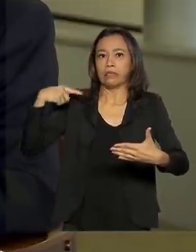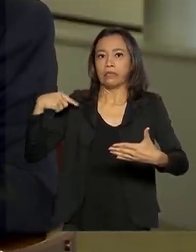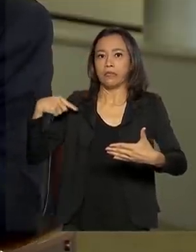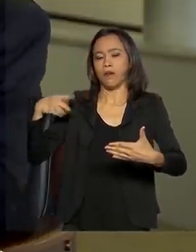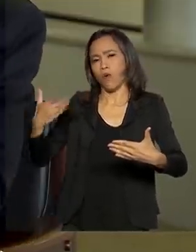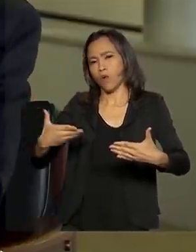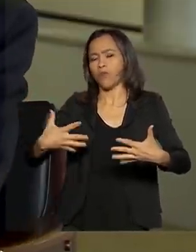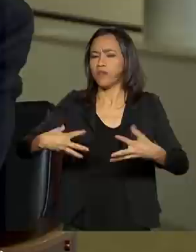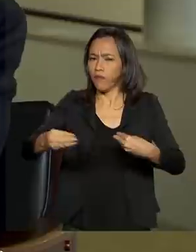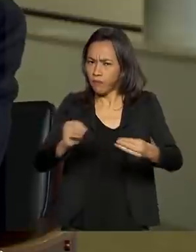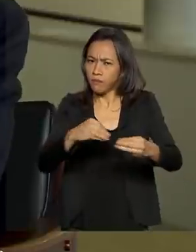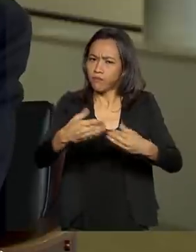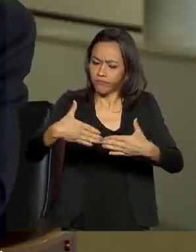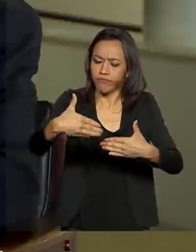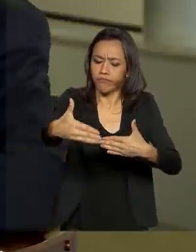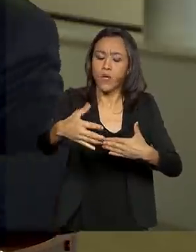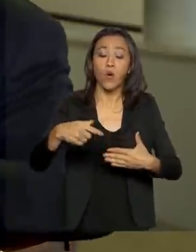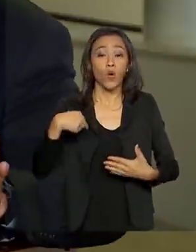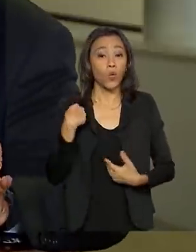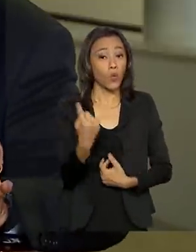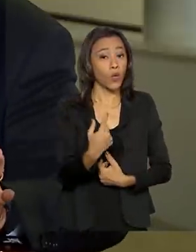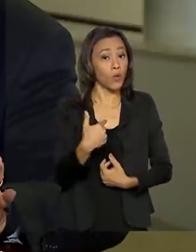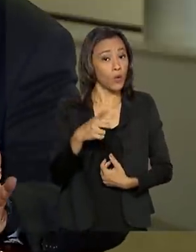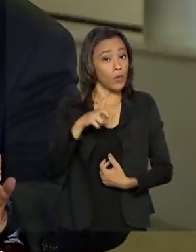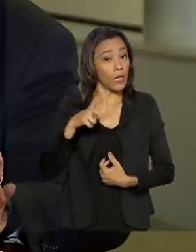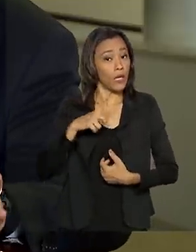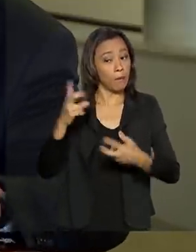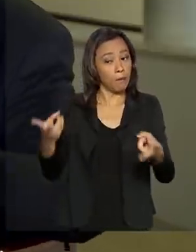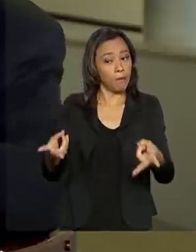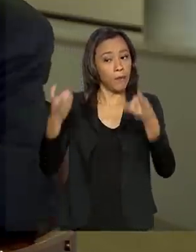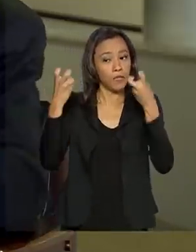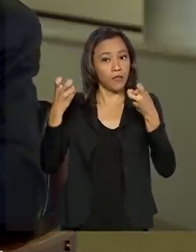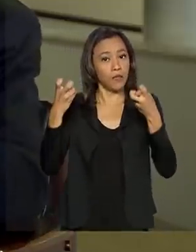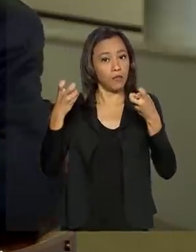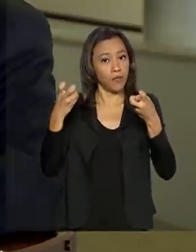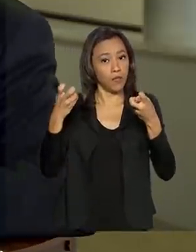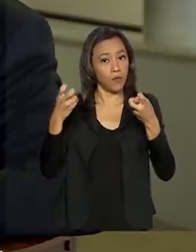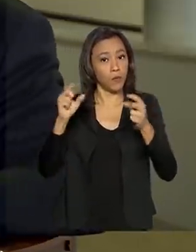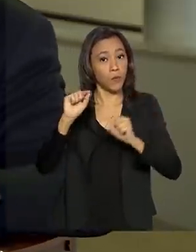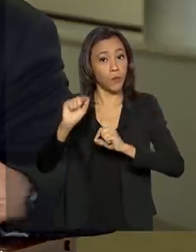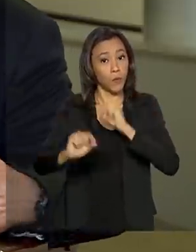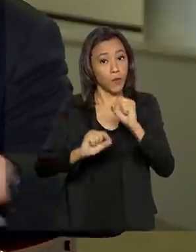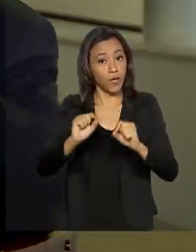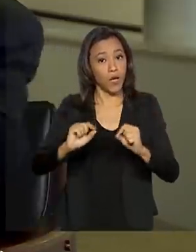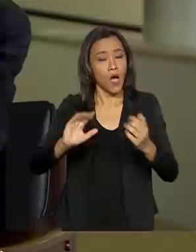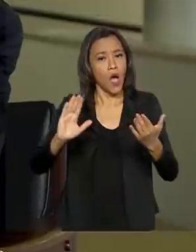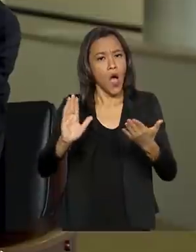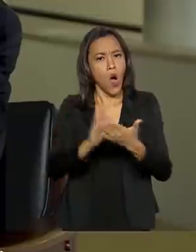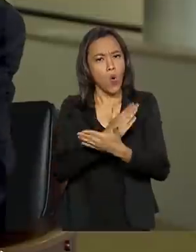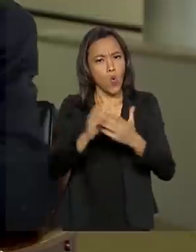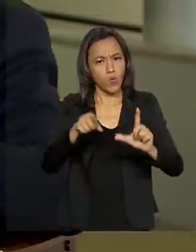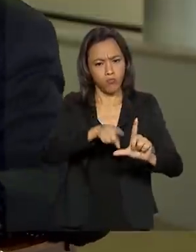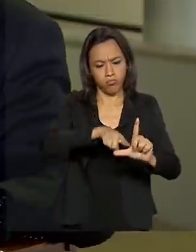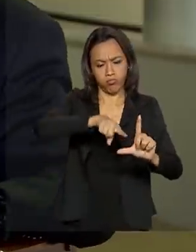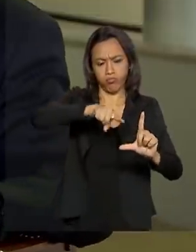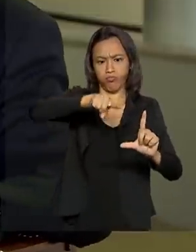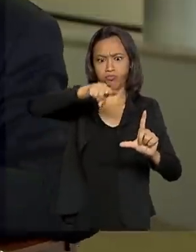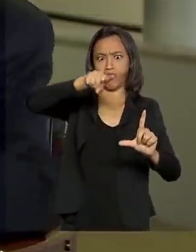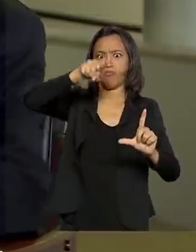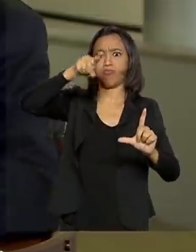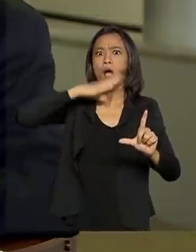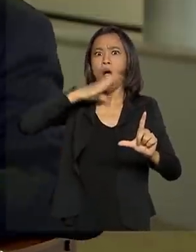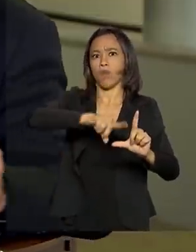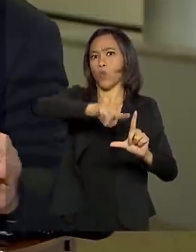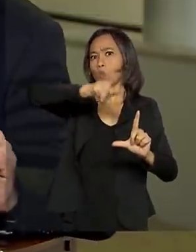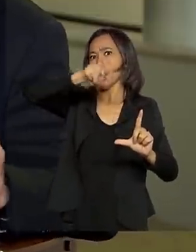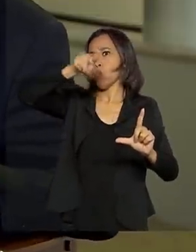o que a gente tem percebido é que as próprias curvas, algumas delas se desenvolveram rapidamente. A